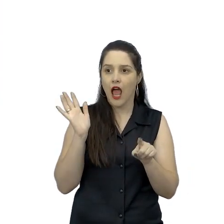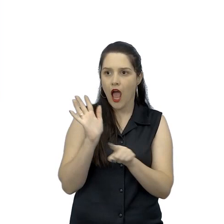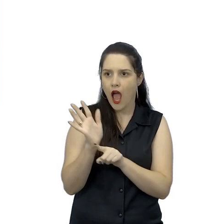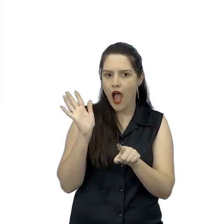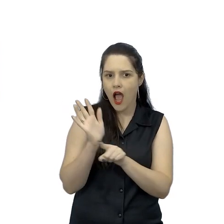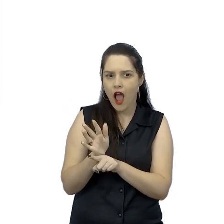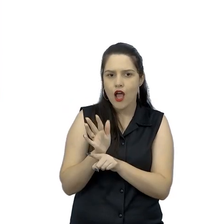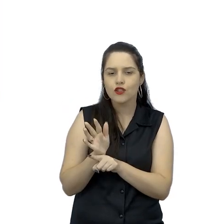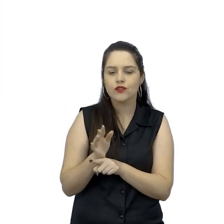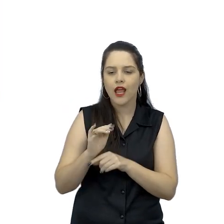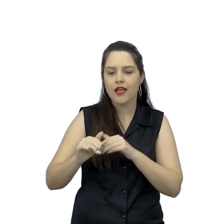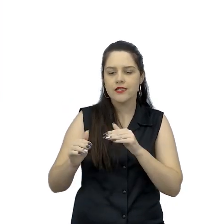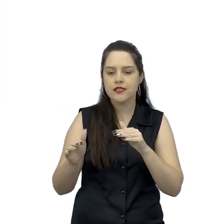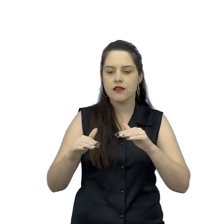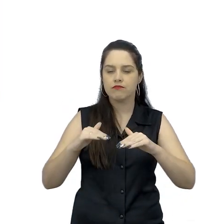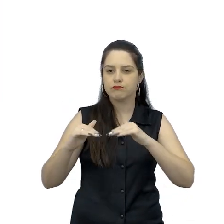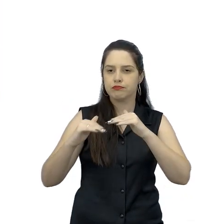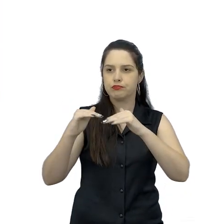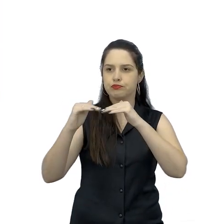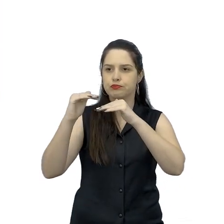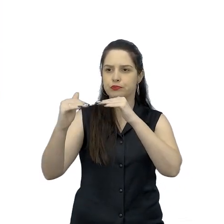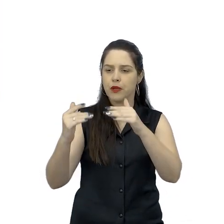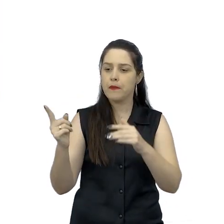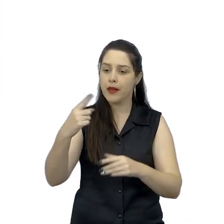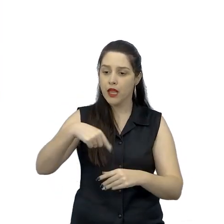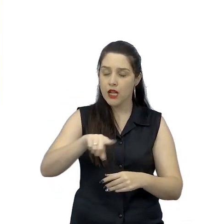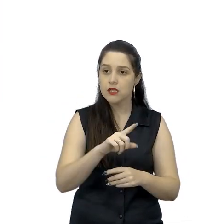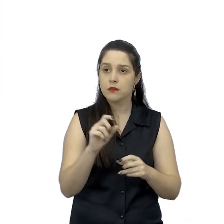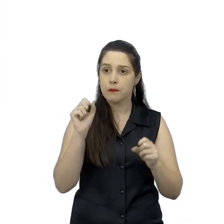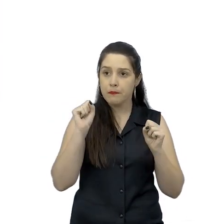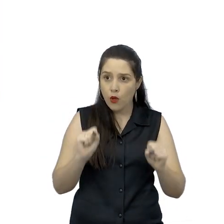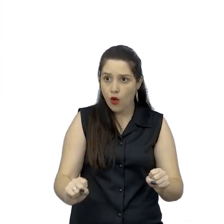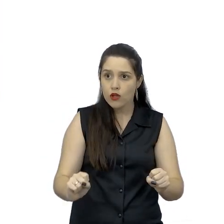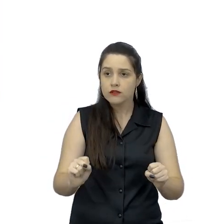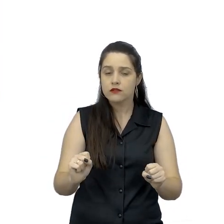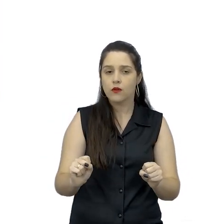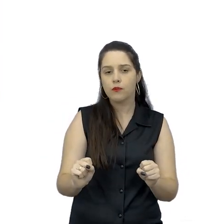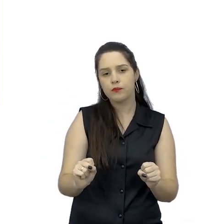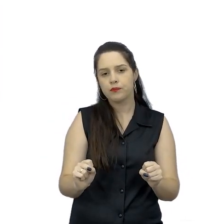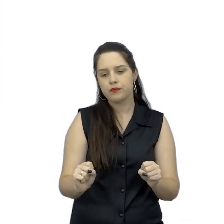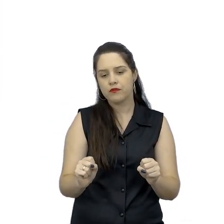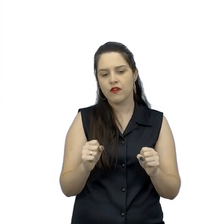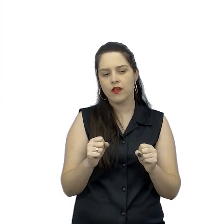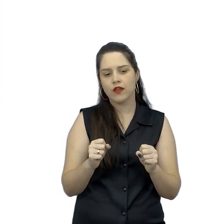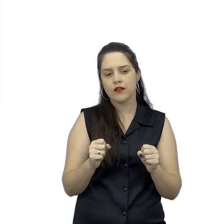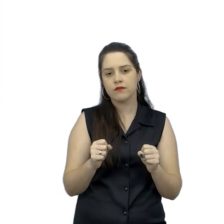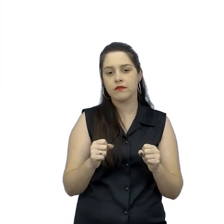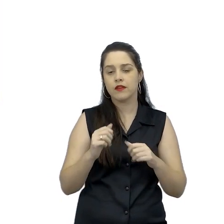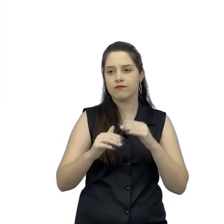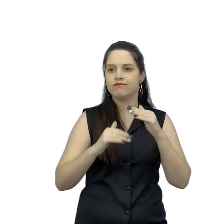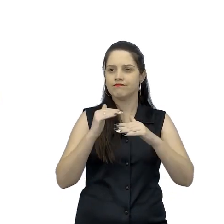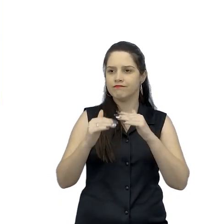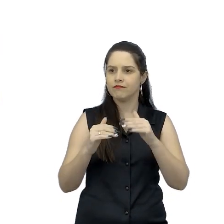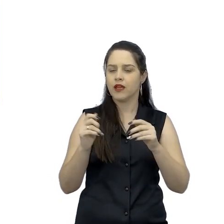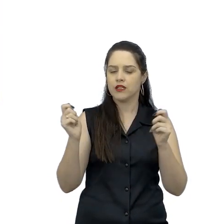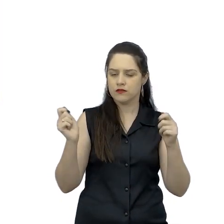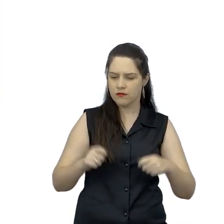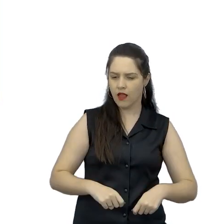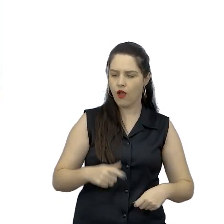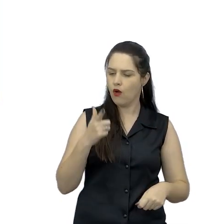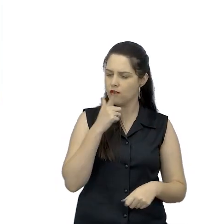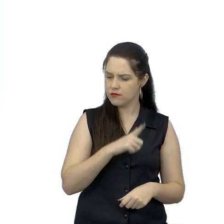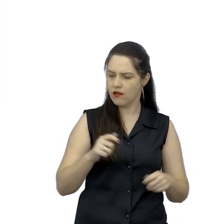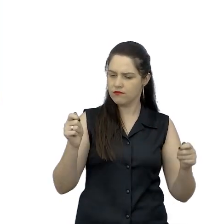ajudá-los nesse desenvolvimento, né, para que eles possam realmente ficar cada vez mais competentes no ato